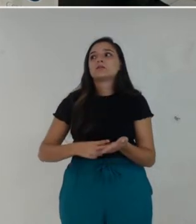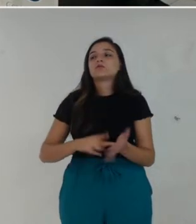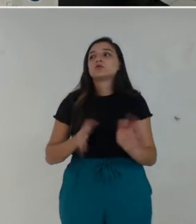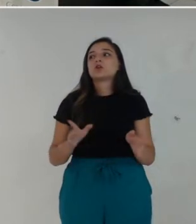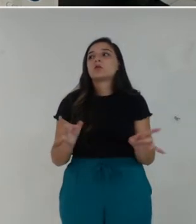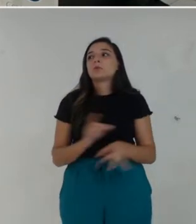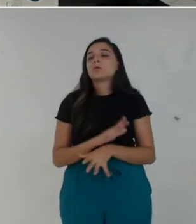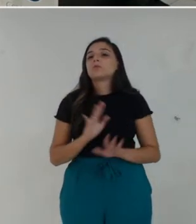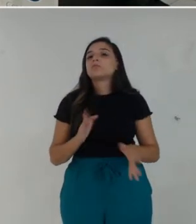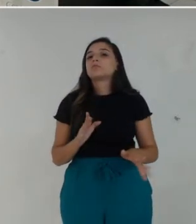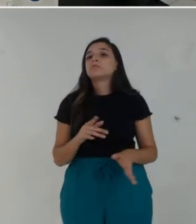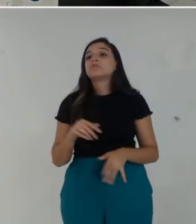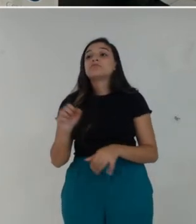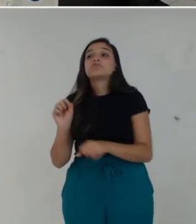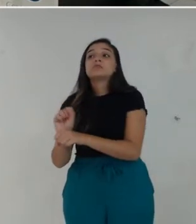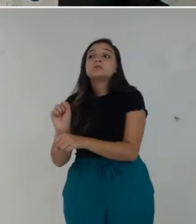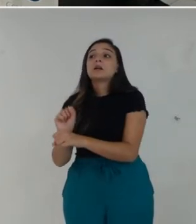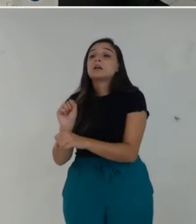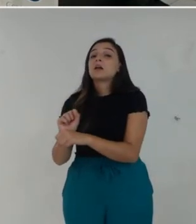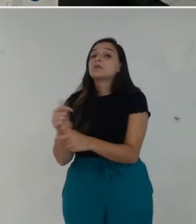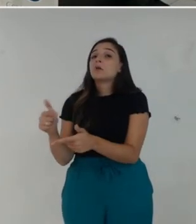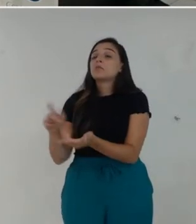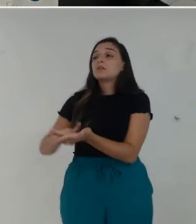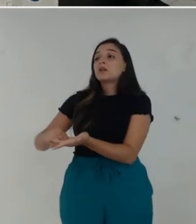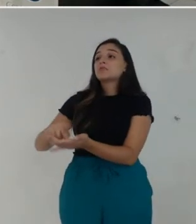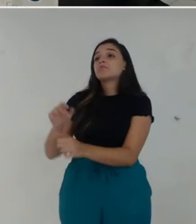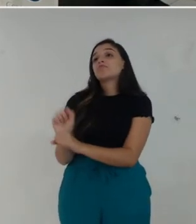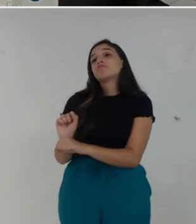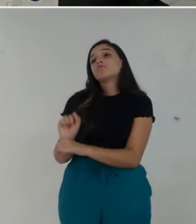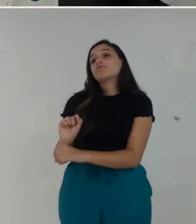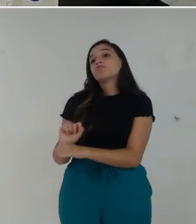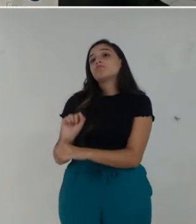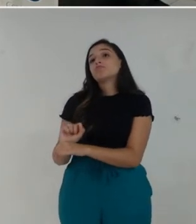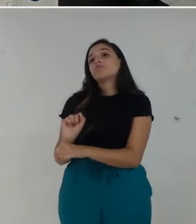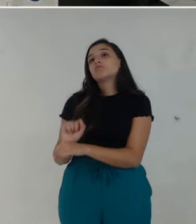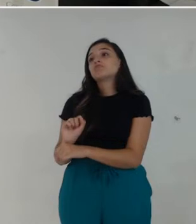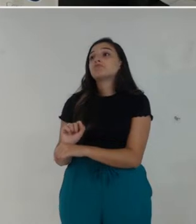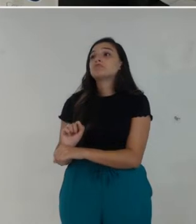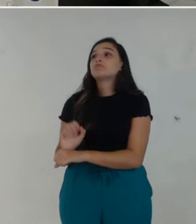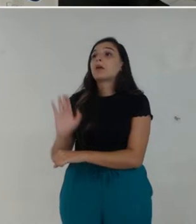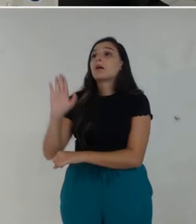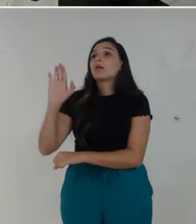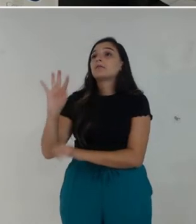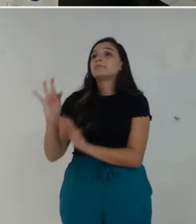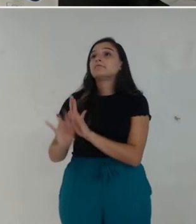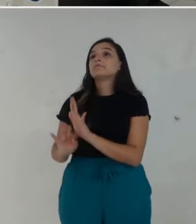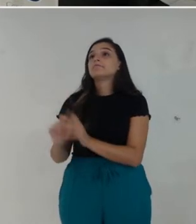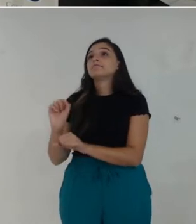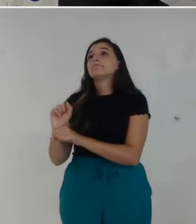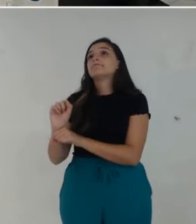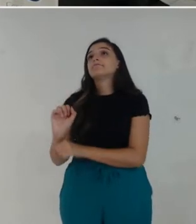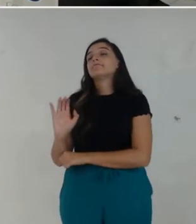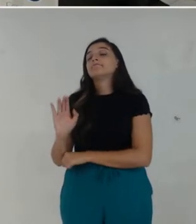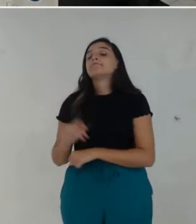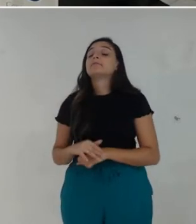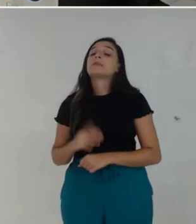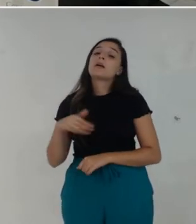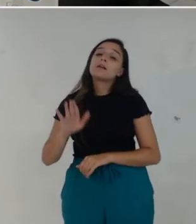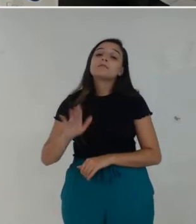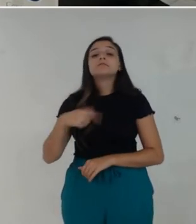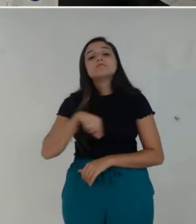sem tradução, esperando, né, pelo momento de serem traduzidos, mas aos pouquinhos a gente vai fazendo as